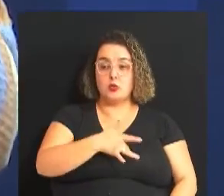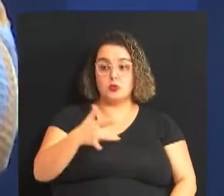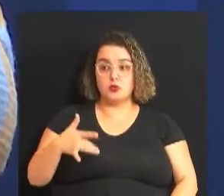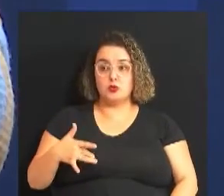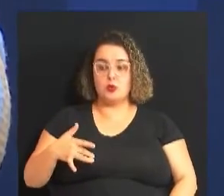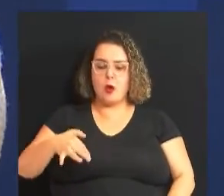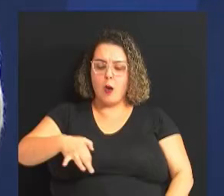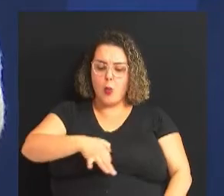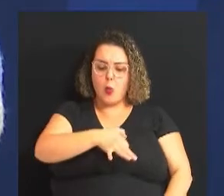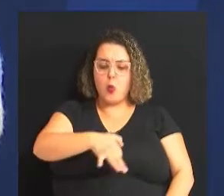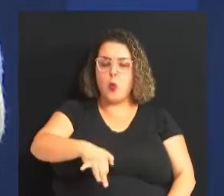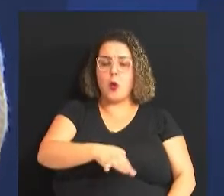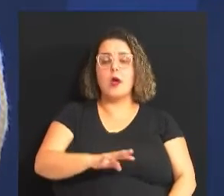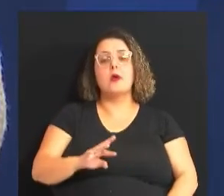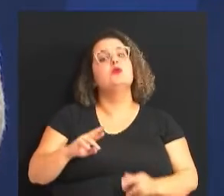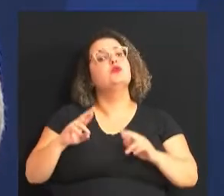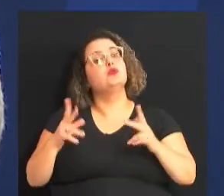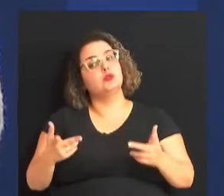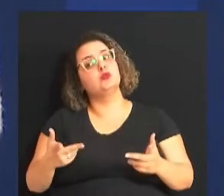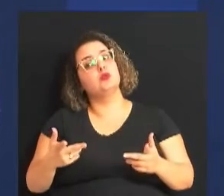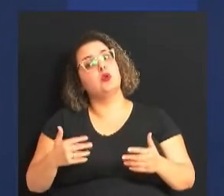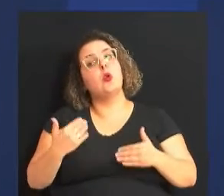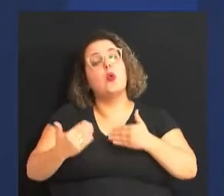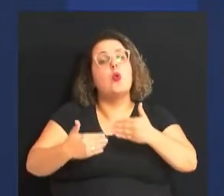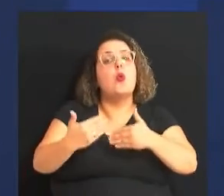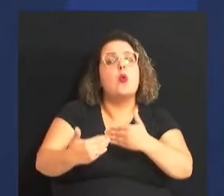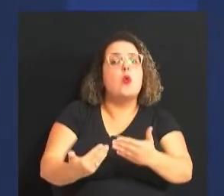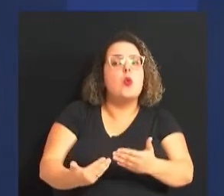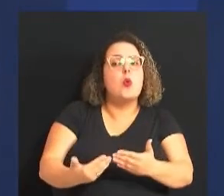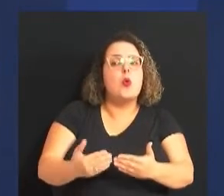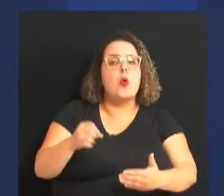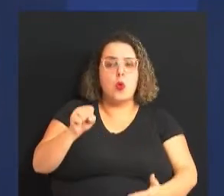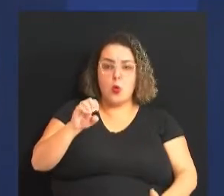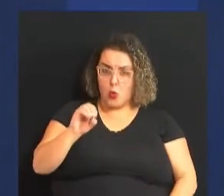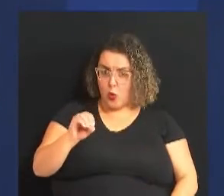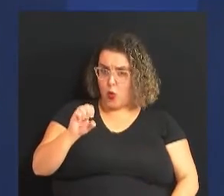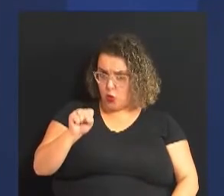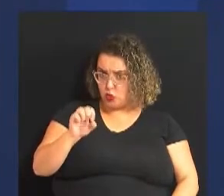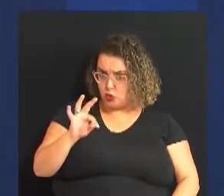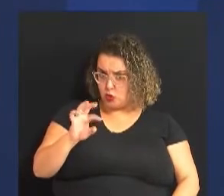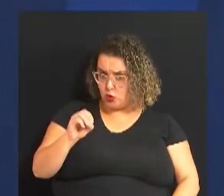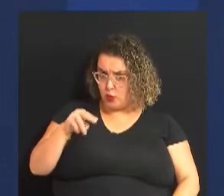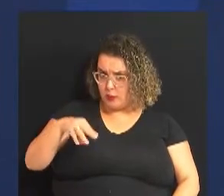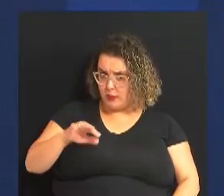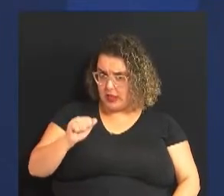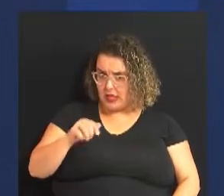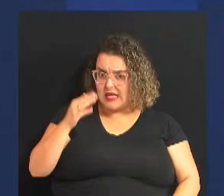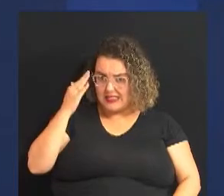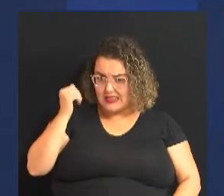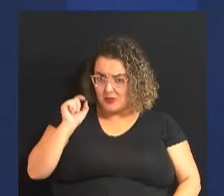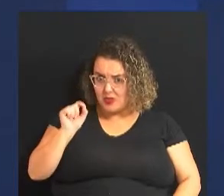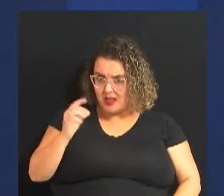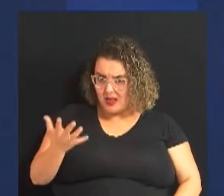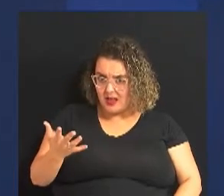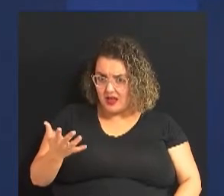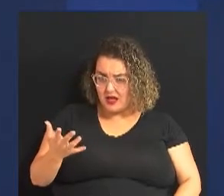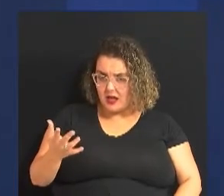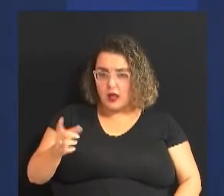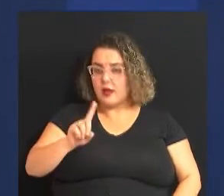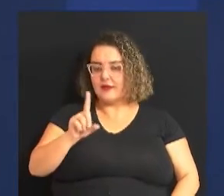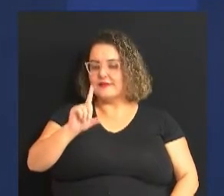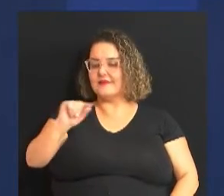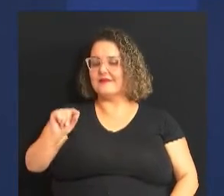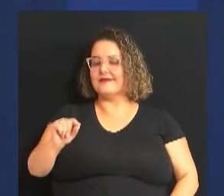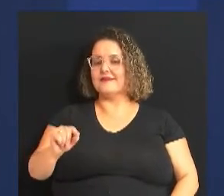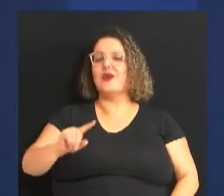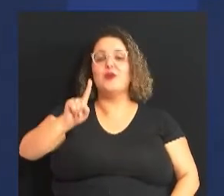intestino, só que agora a gente vai falar sobre um procedimento, ostomia. Já ouviu falar? Sabe o que é? Então não saia daí, porque